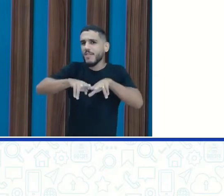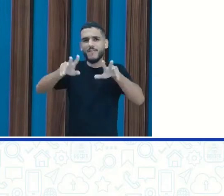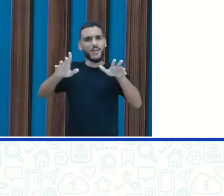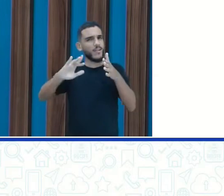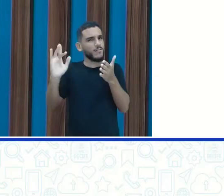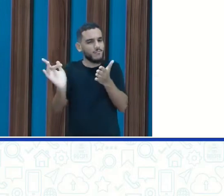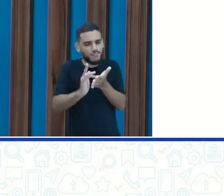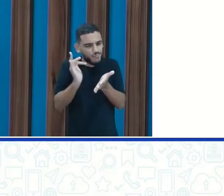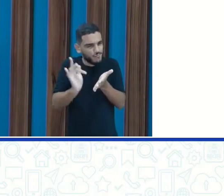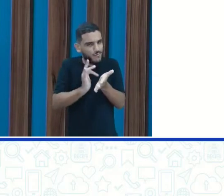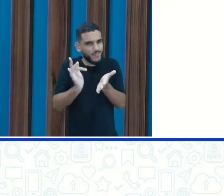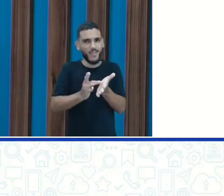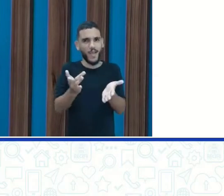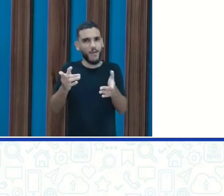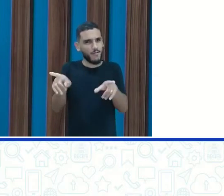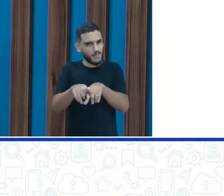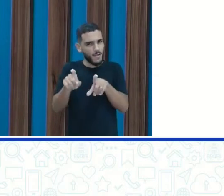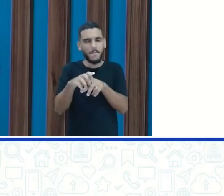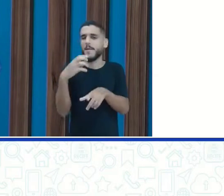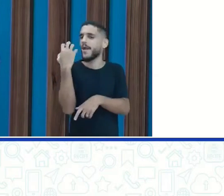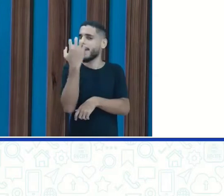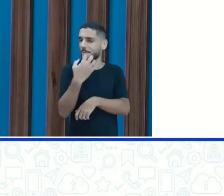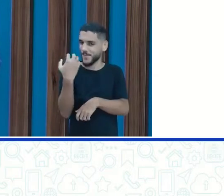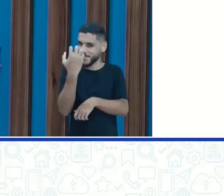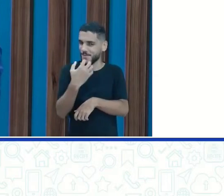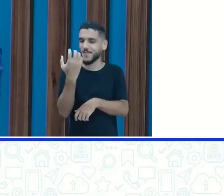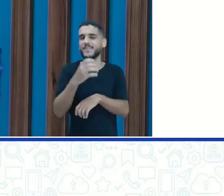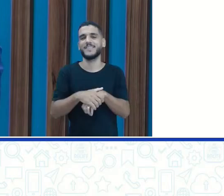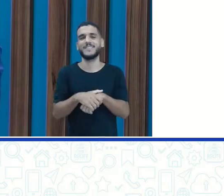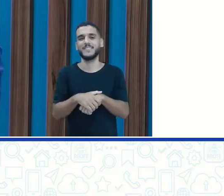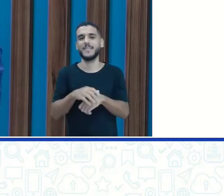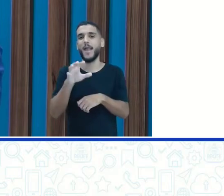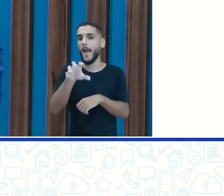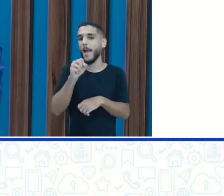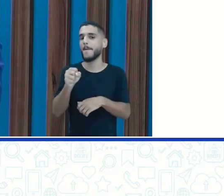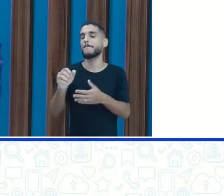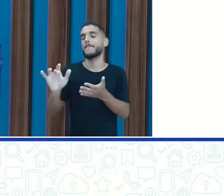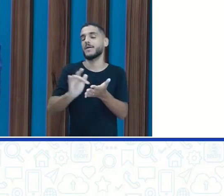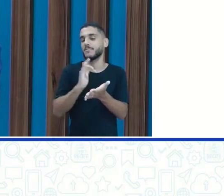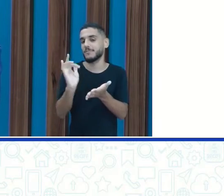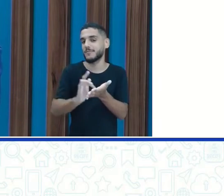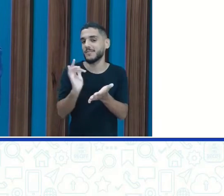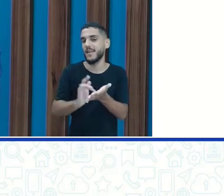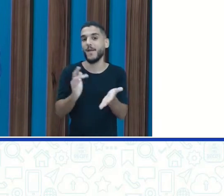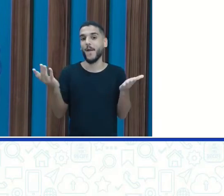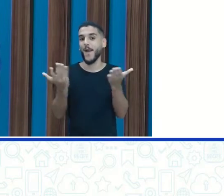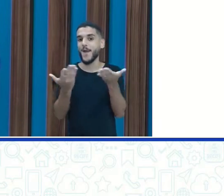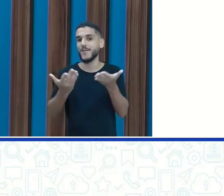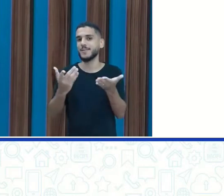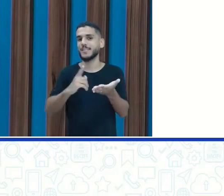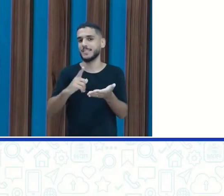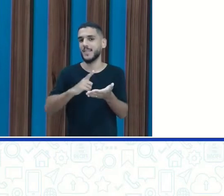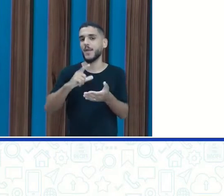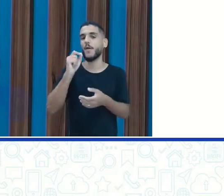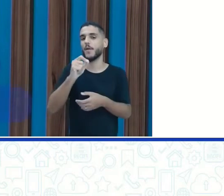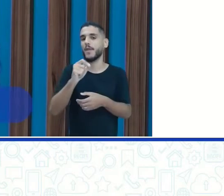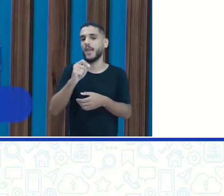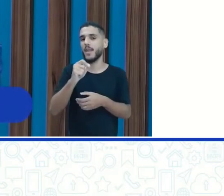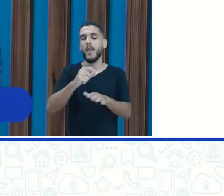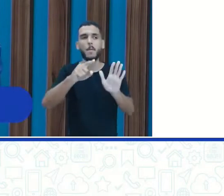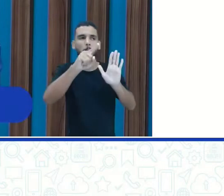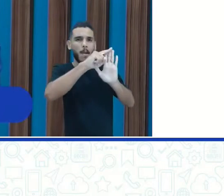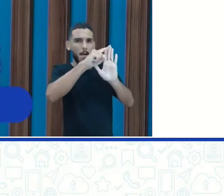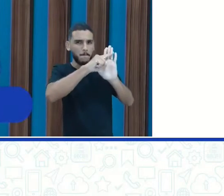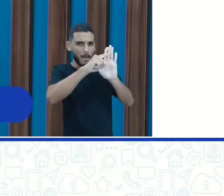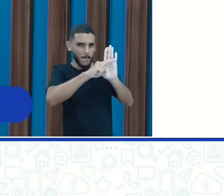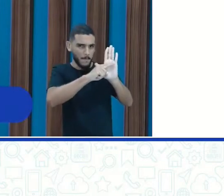digital, mas vai ter música. Então, pega o tablet de vocês, porque hoje tem até tutorial,